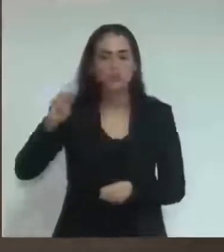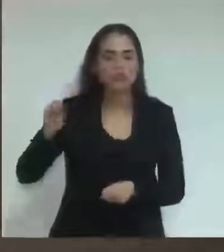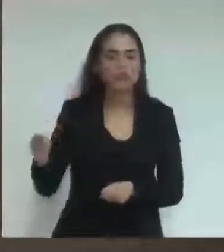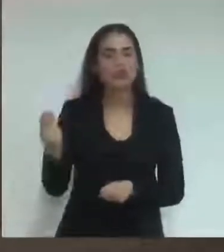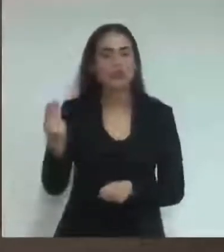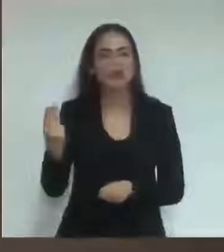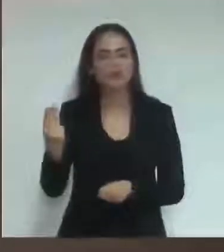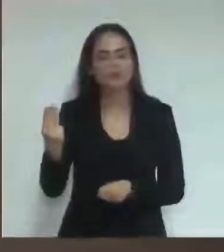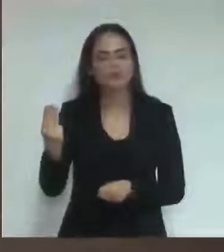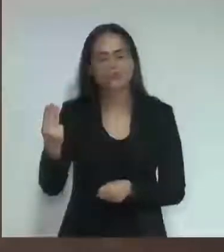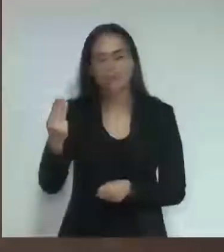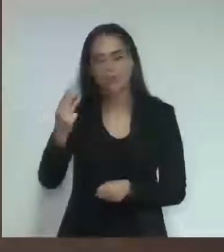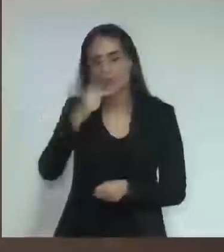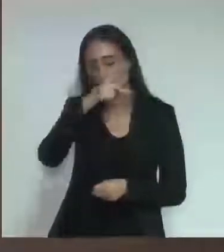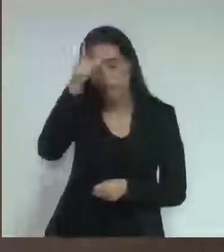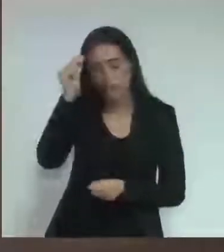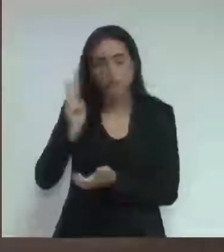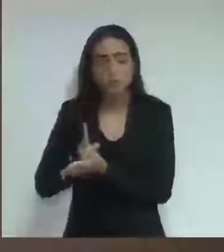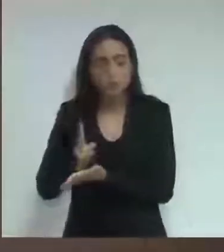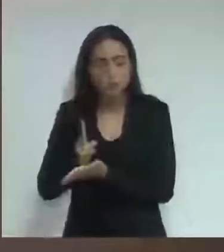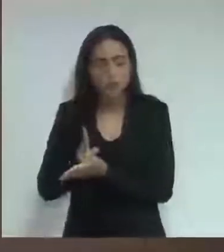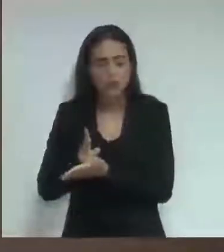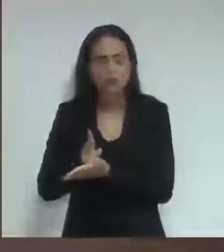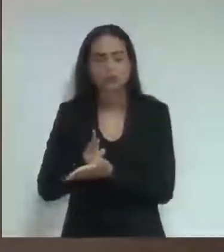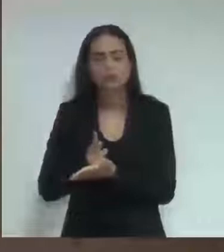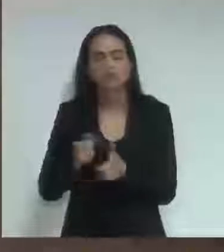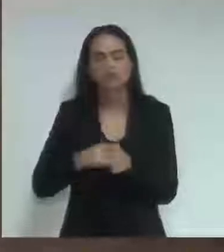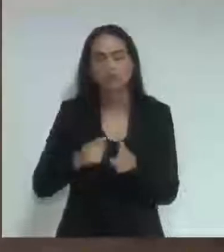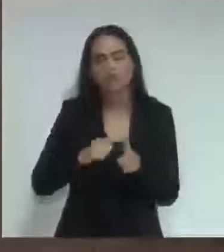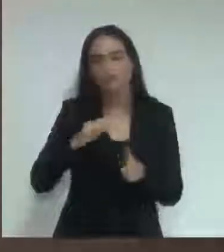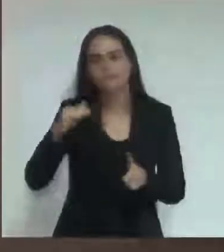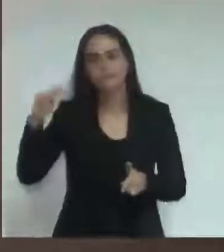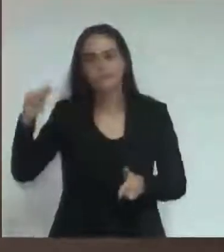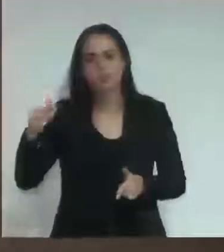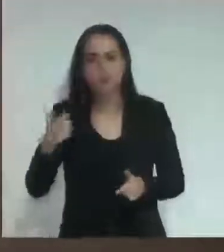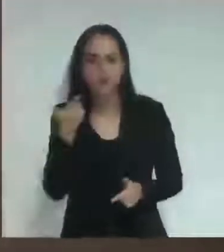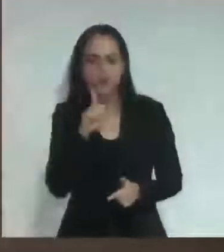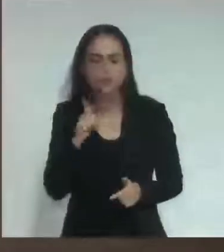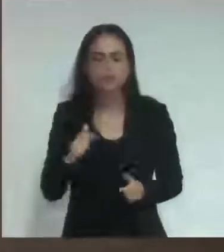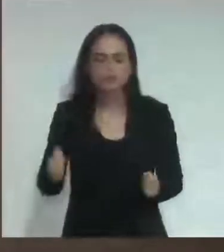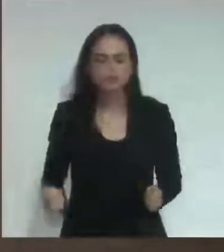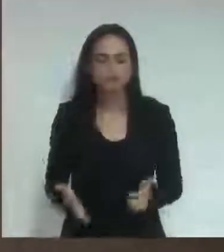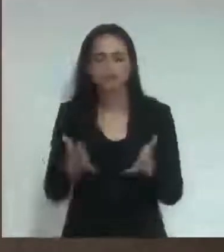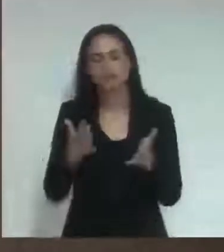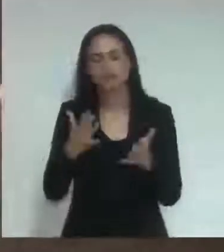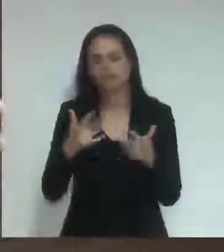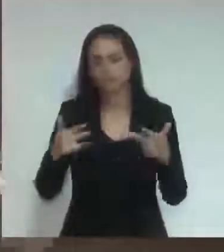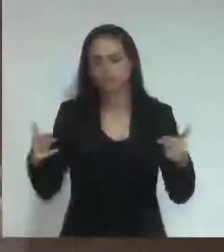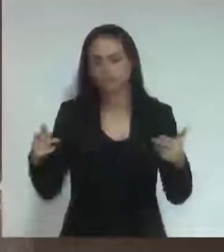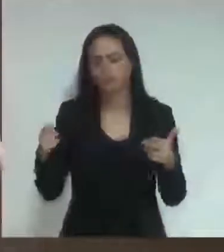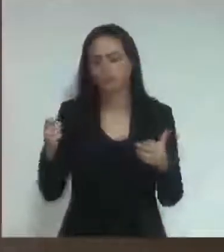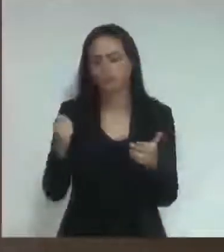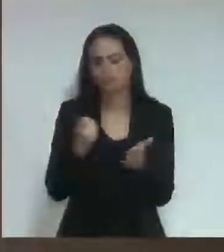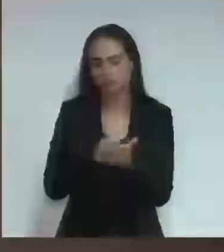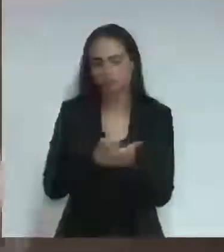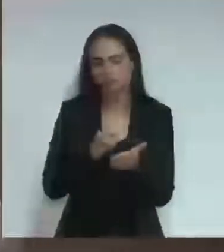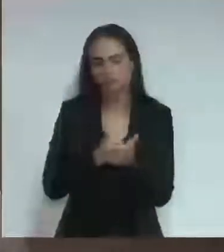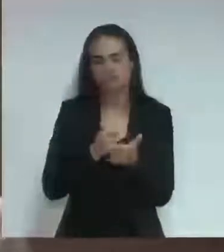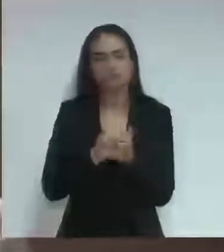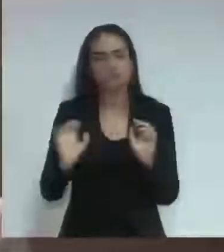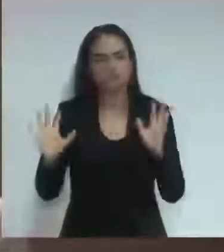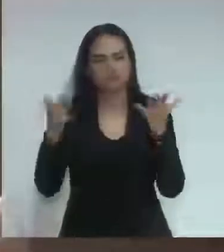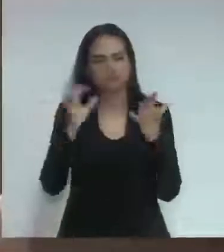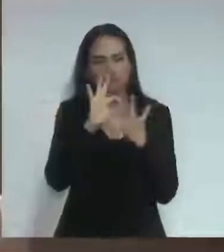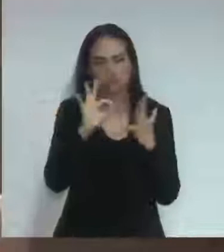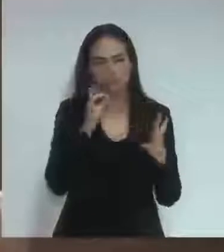que interessante, né? E depois eu que fui o culpado, que fez isso tudo. Vamos lá, no caso específico dessa